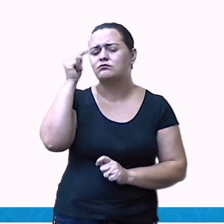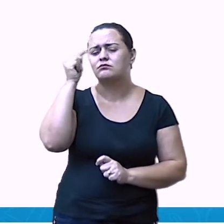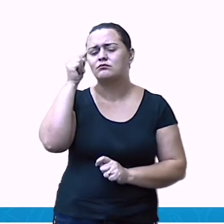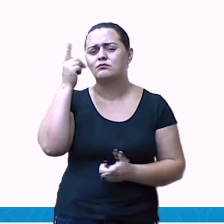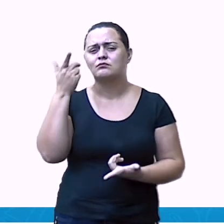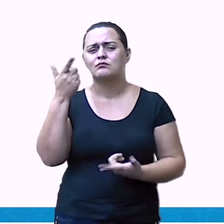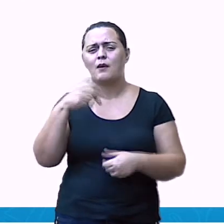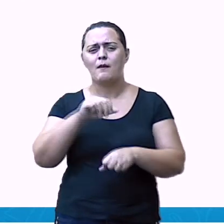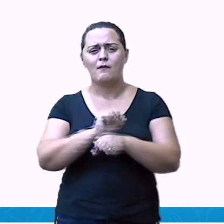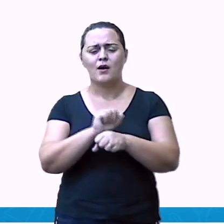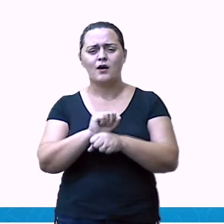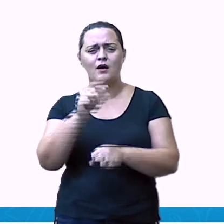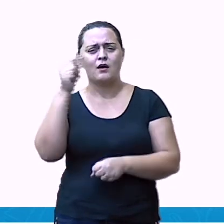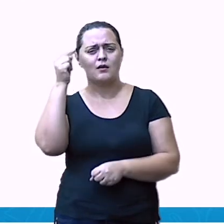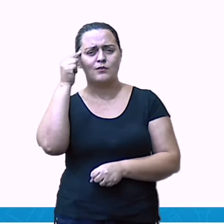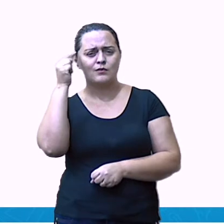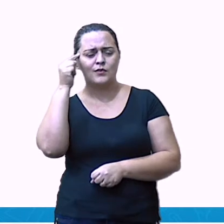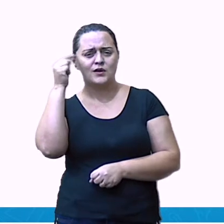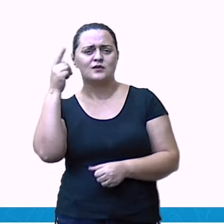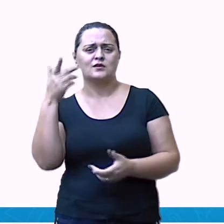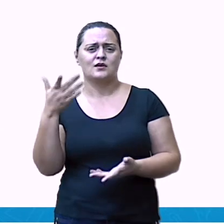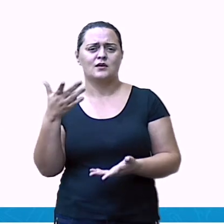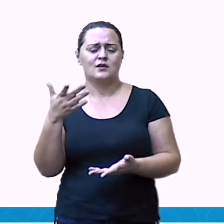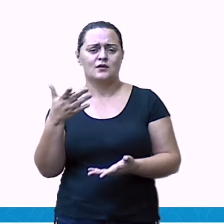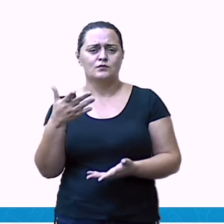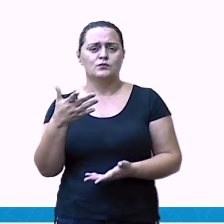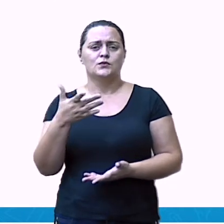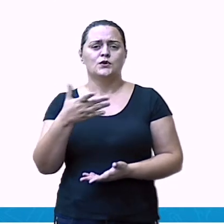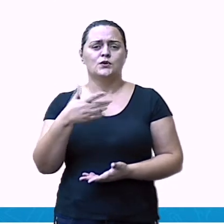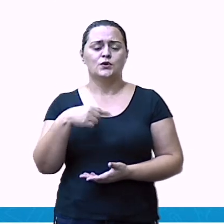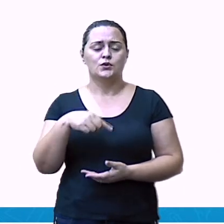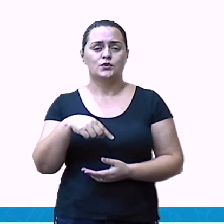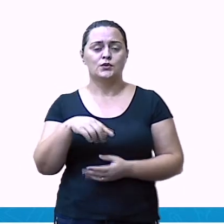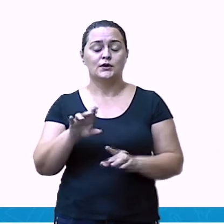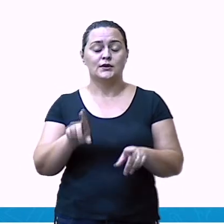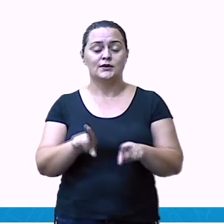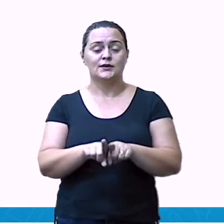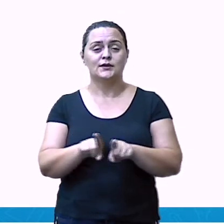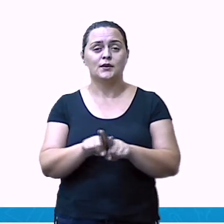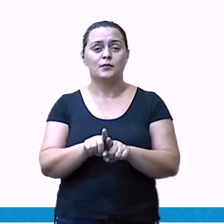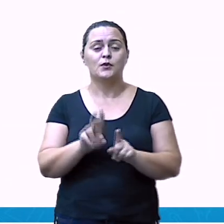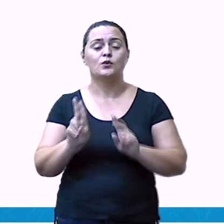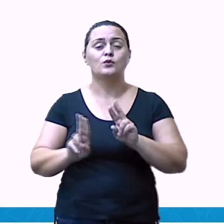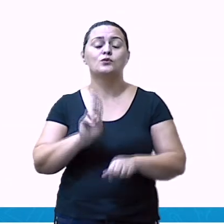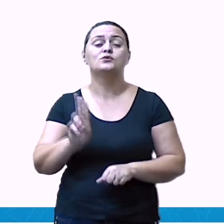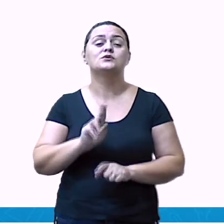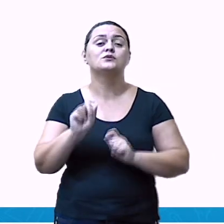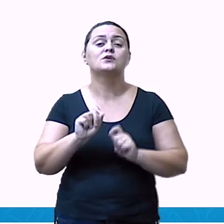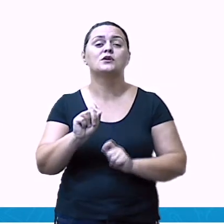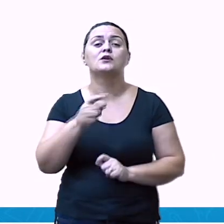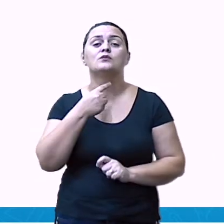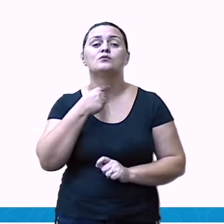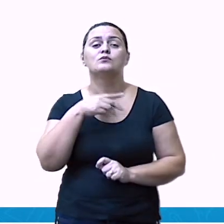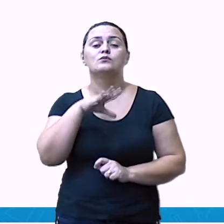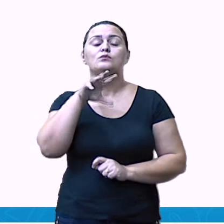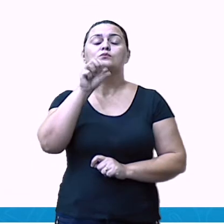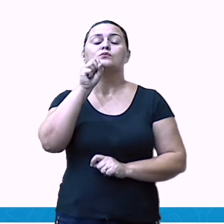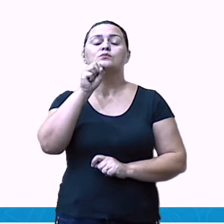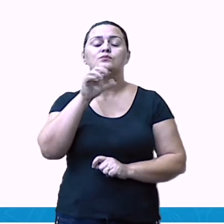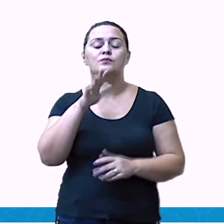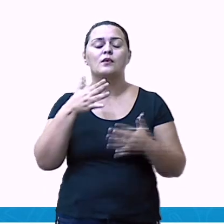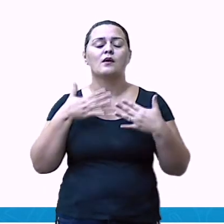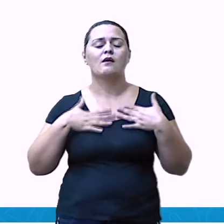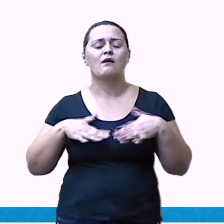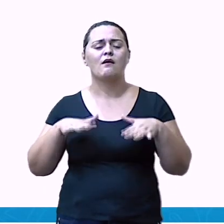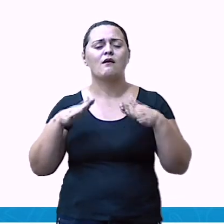apenas meditação com controle da respiração, alguns minutos por dia. Também pode ser feito